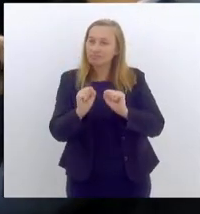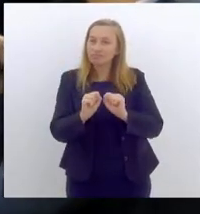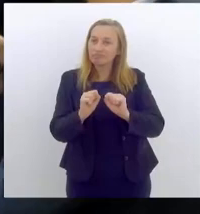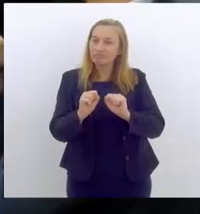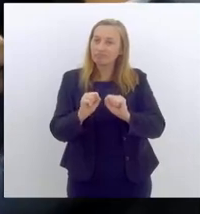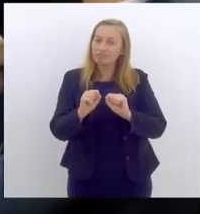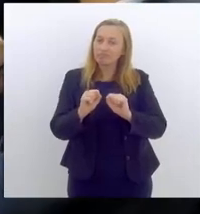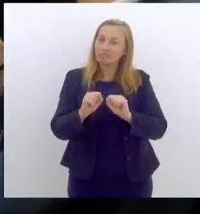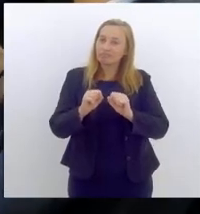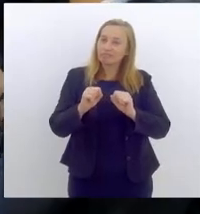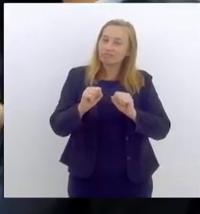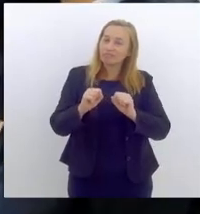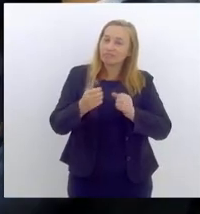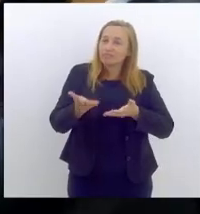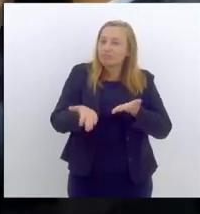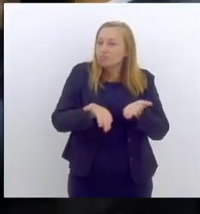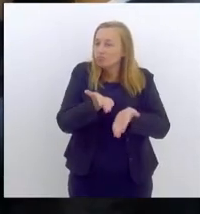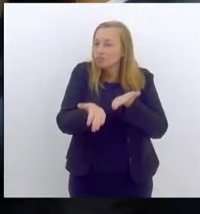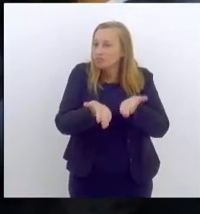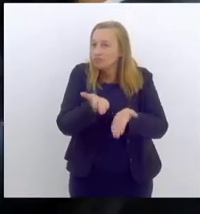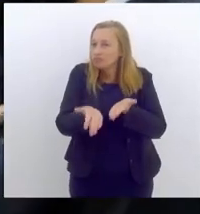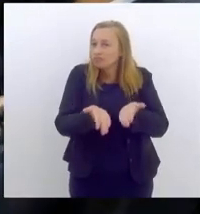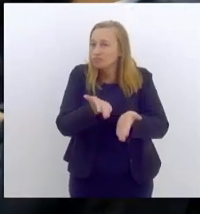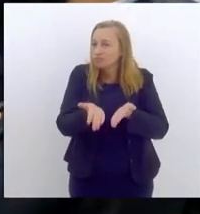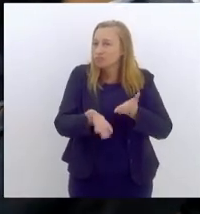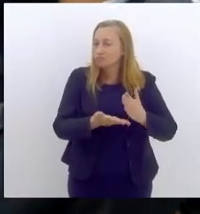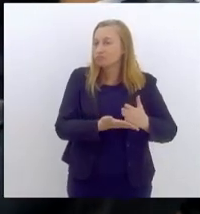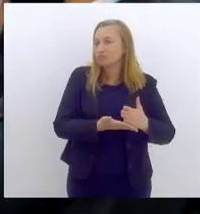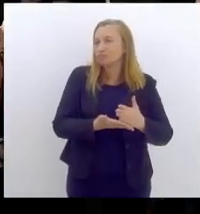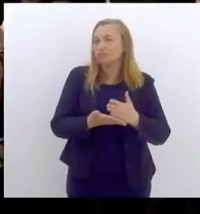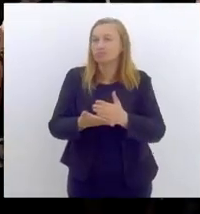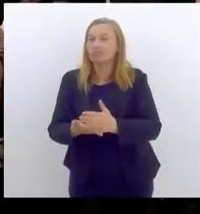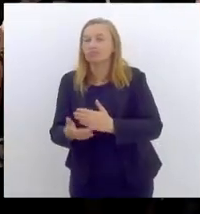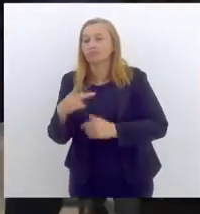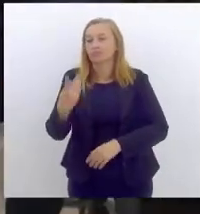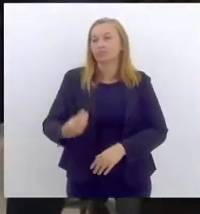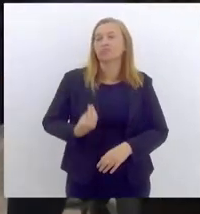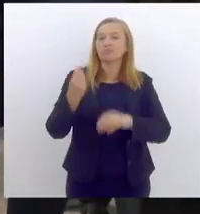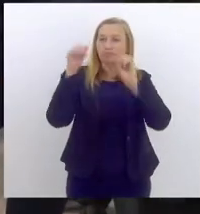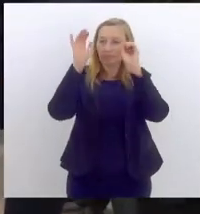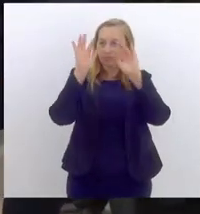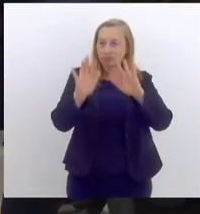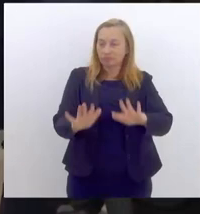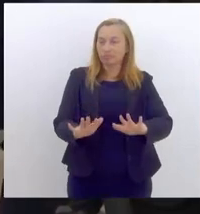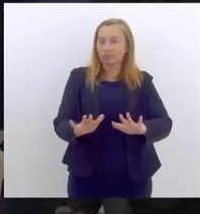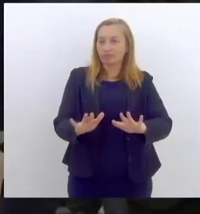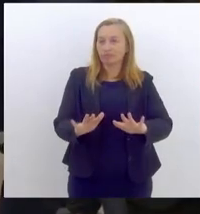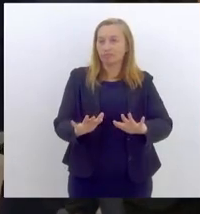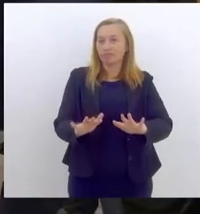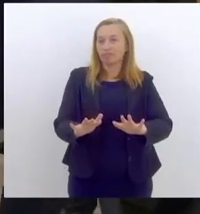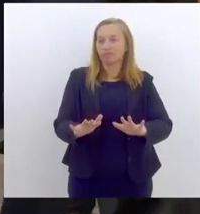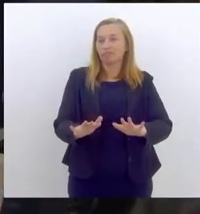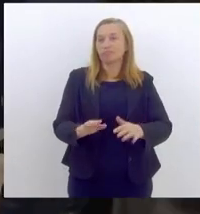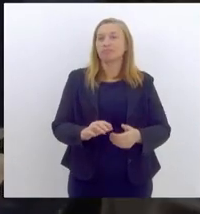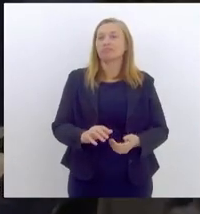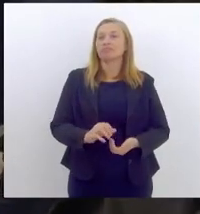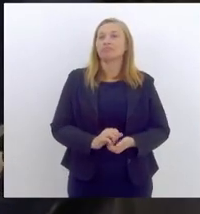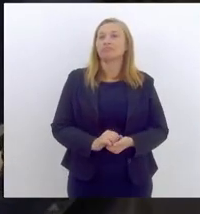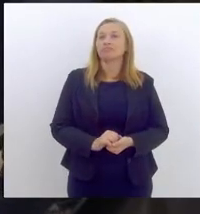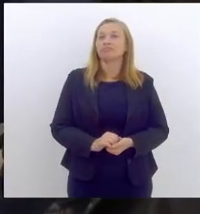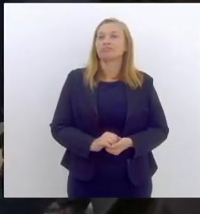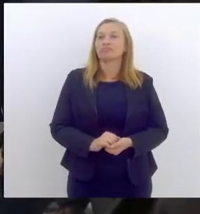seu caminho, intuindo os seus passos. Que Deus lhe abençoe rico e poderosamente, que você tenha um